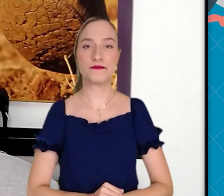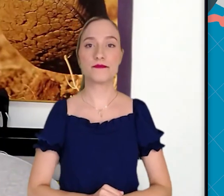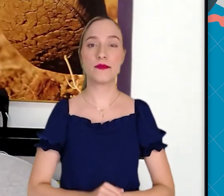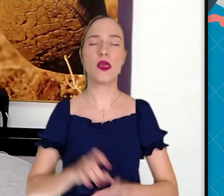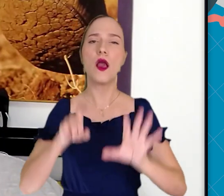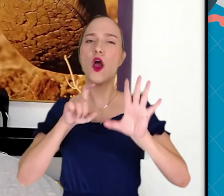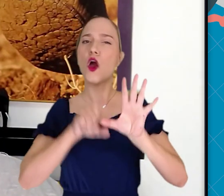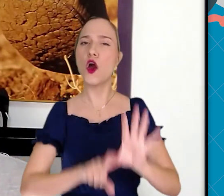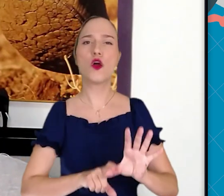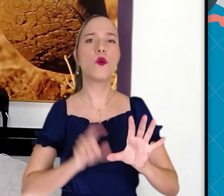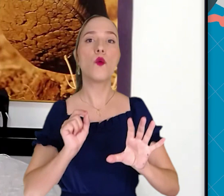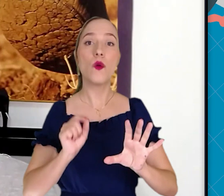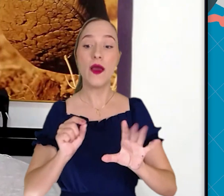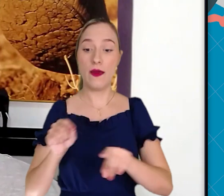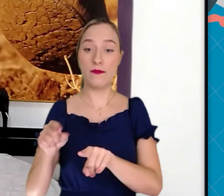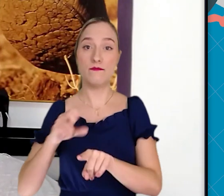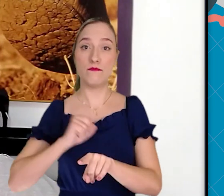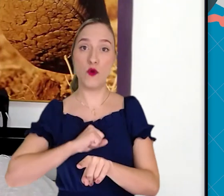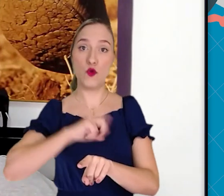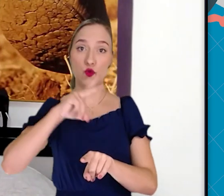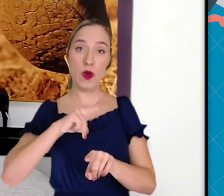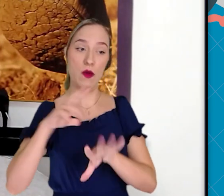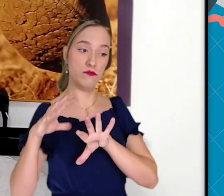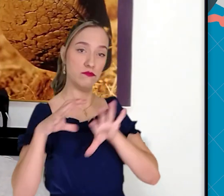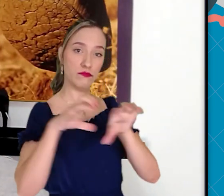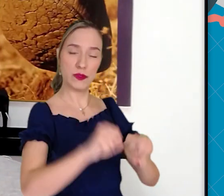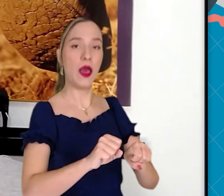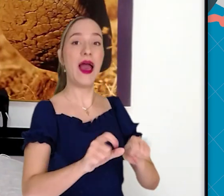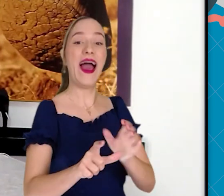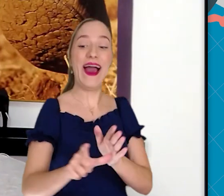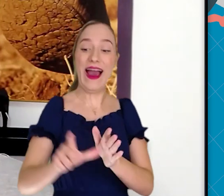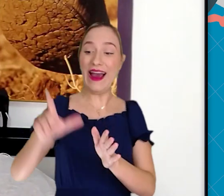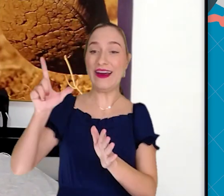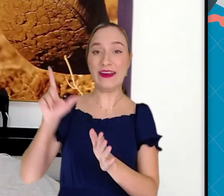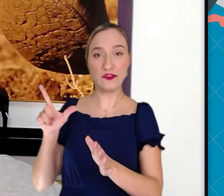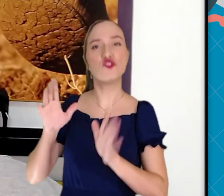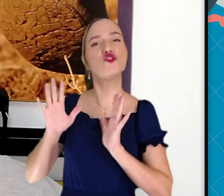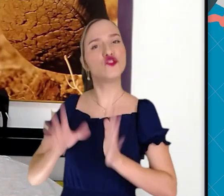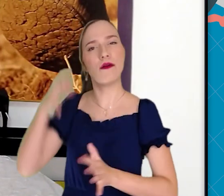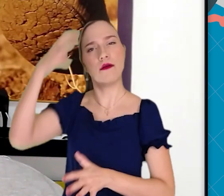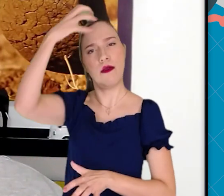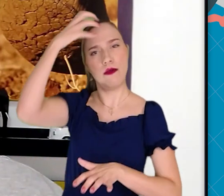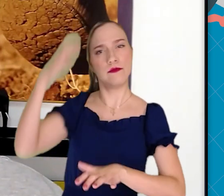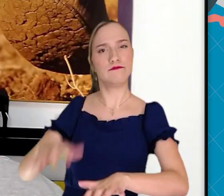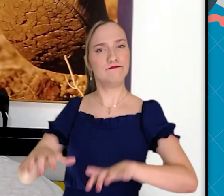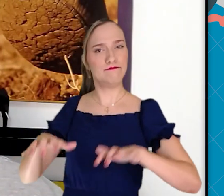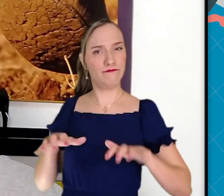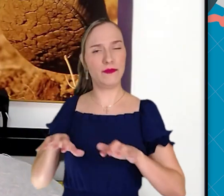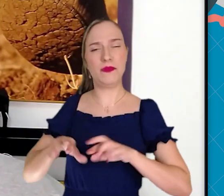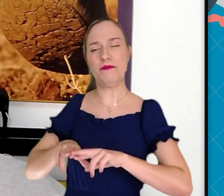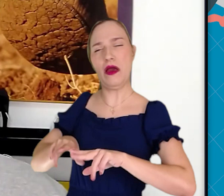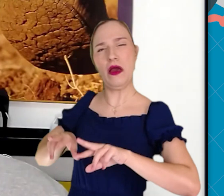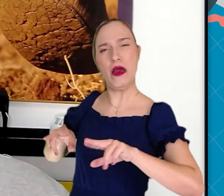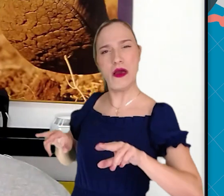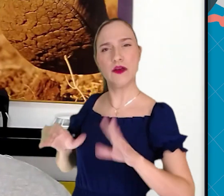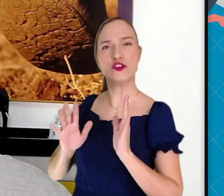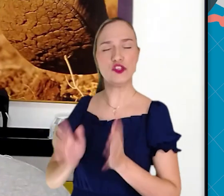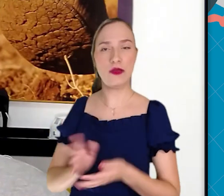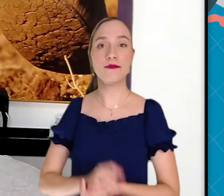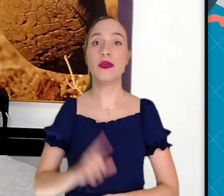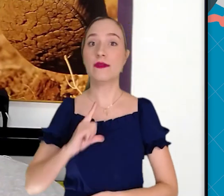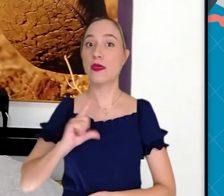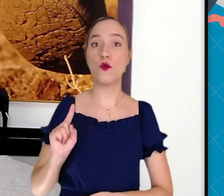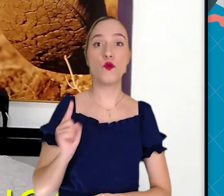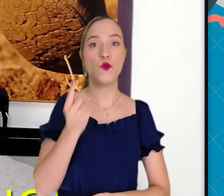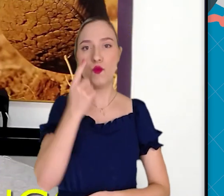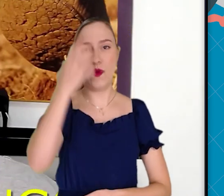foi habitado por diversos reinos antigamente, antes da colonização portuguesa. E tinha um